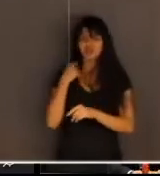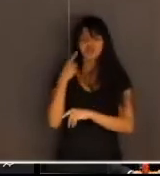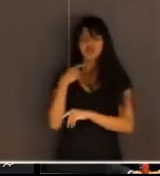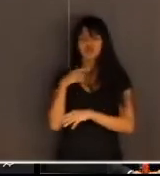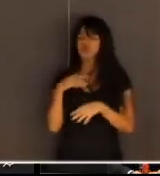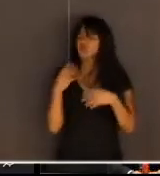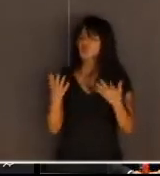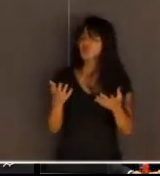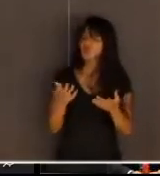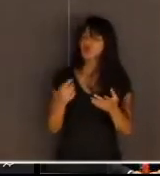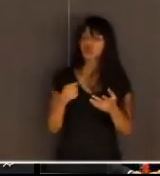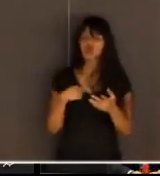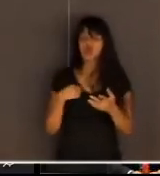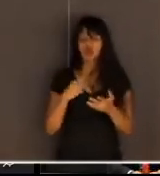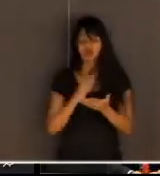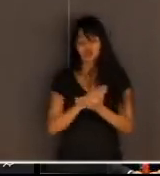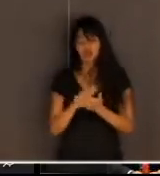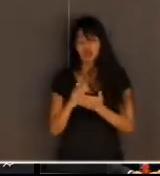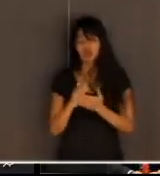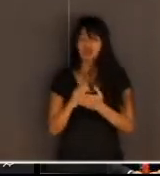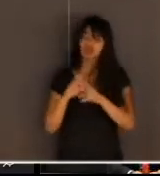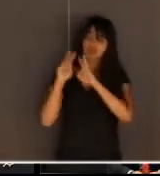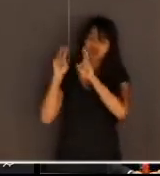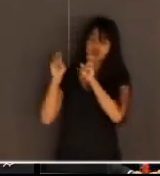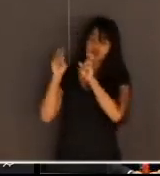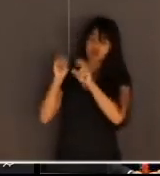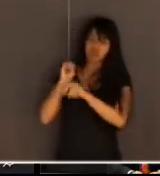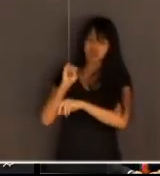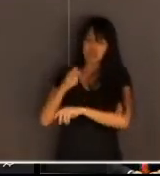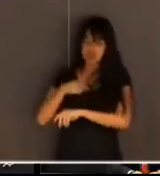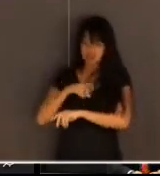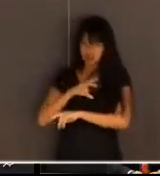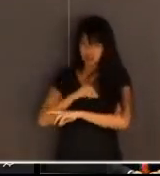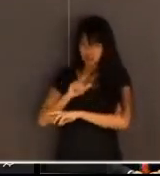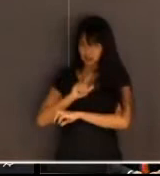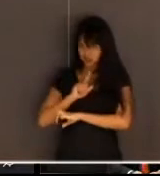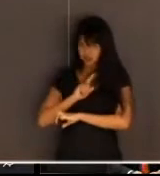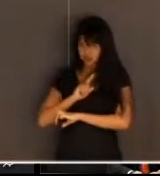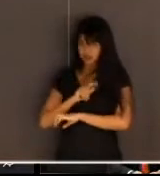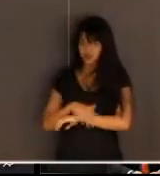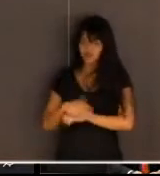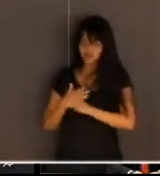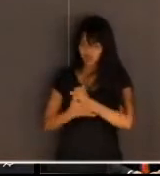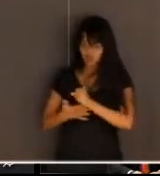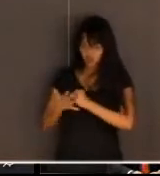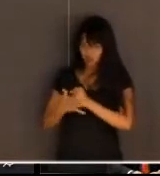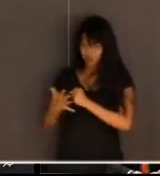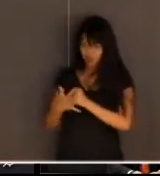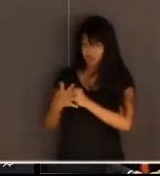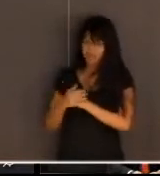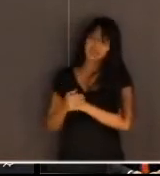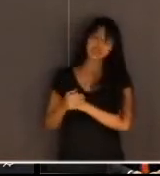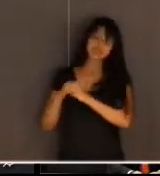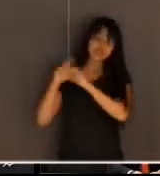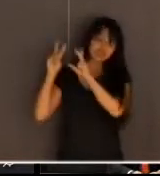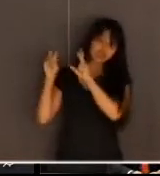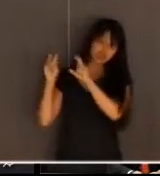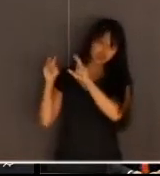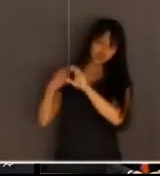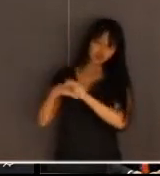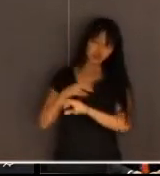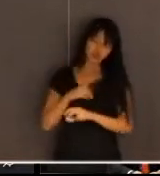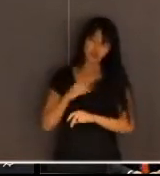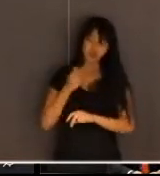sempre parto do princípio de que, se nós tivermos a base teórica, nós conseguiremos desenvolver